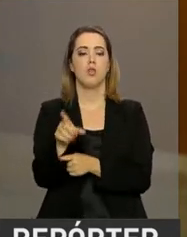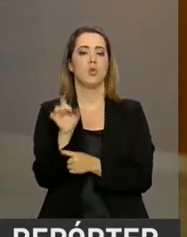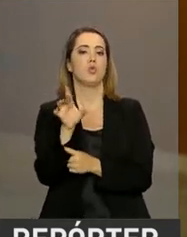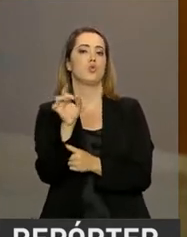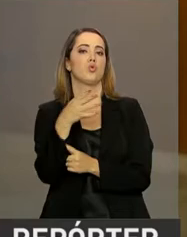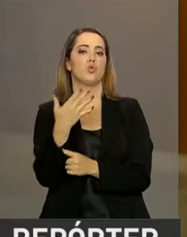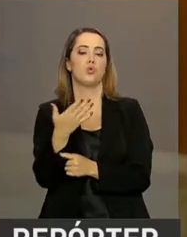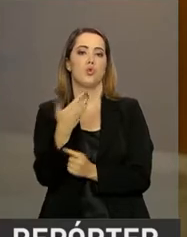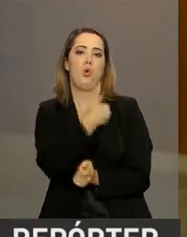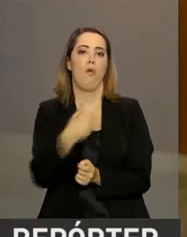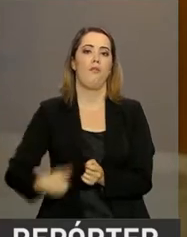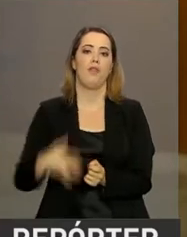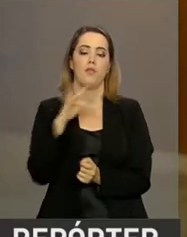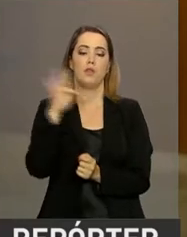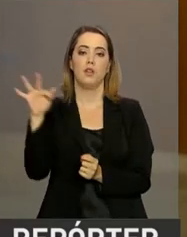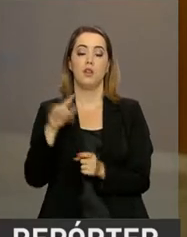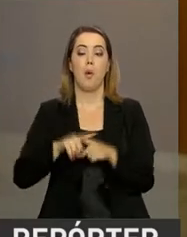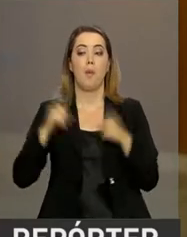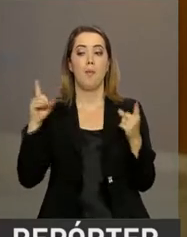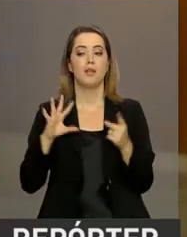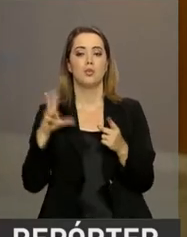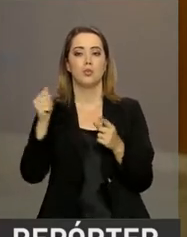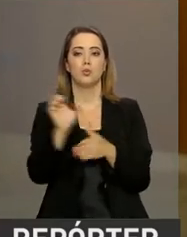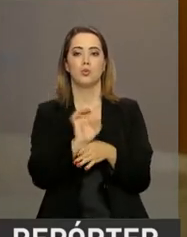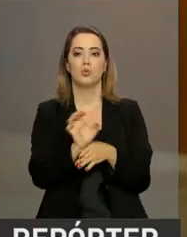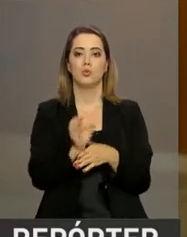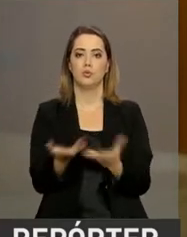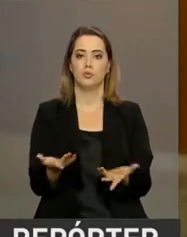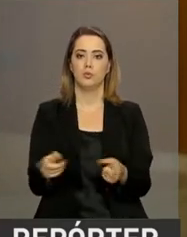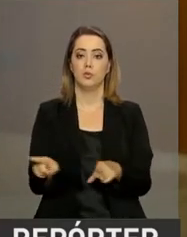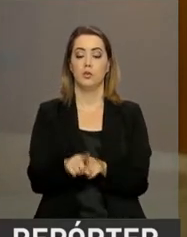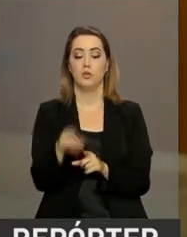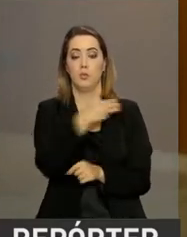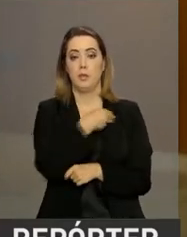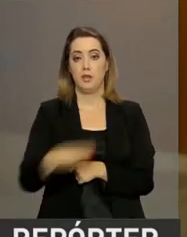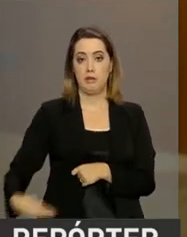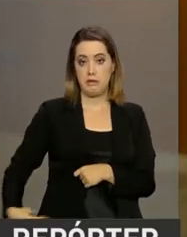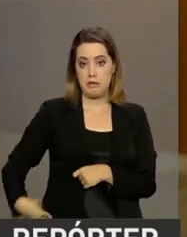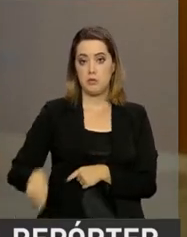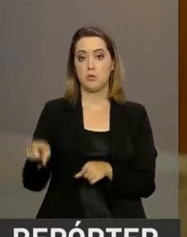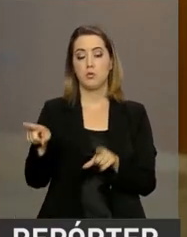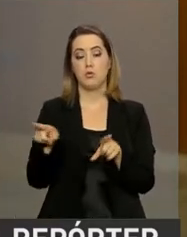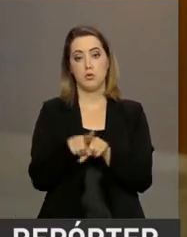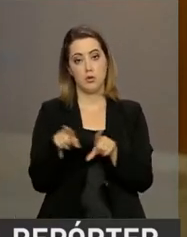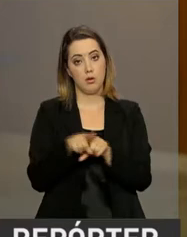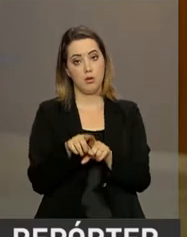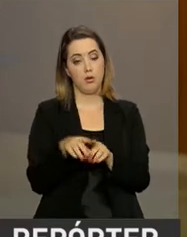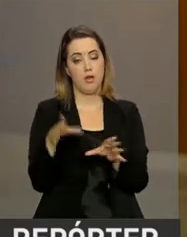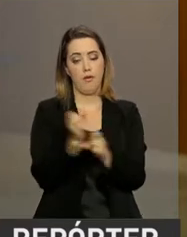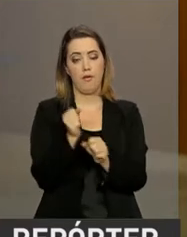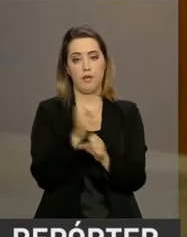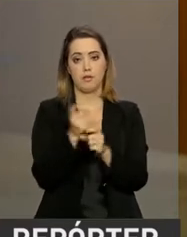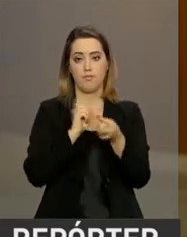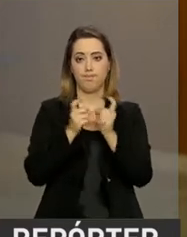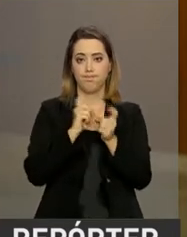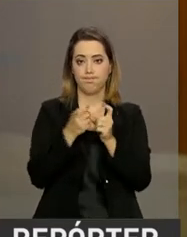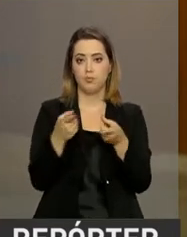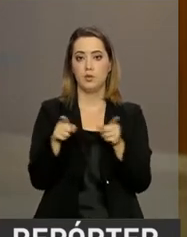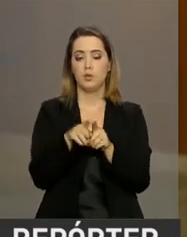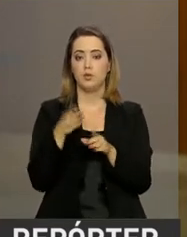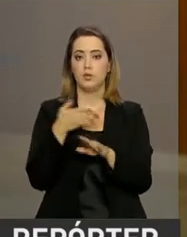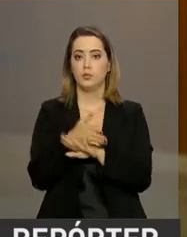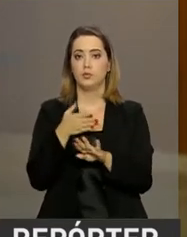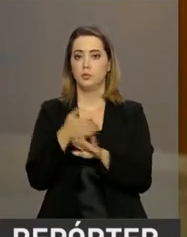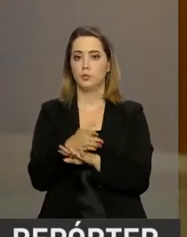somente ao governo federal, mas também aos estados. E o ministro da Fazenda, Henrique Meirelles, também participou do seminário na sede